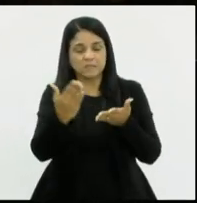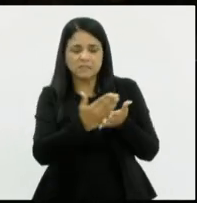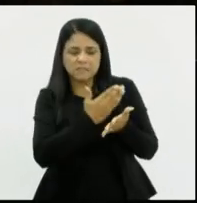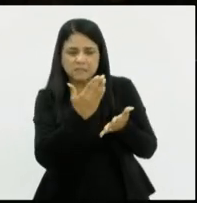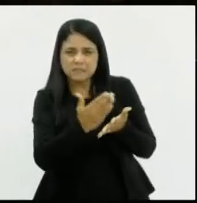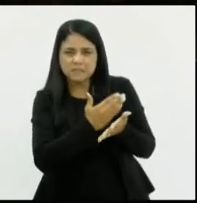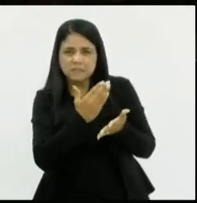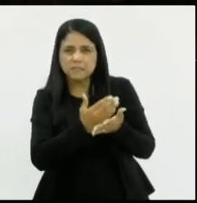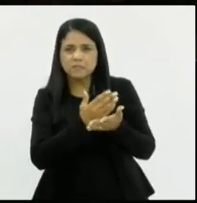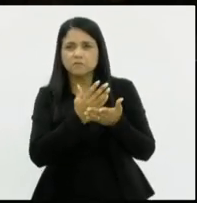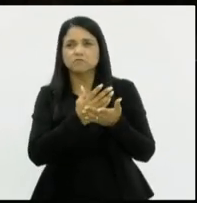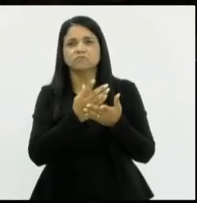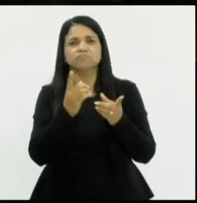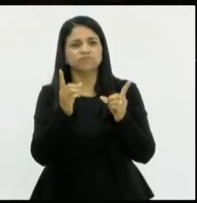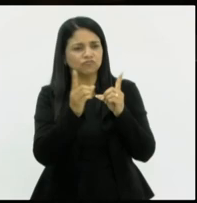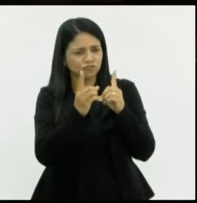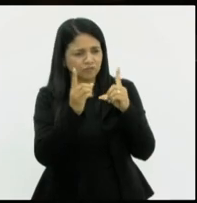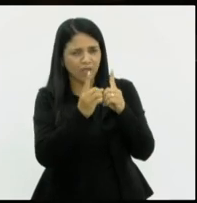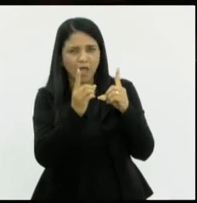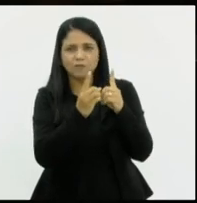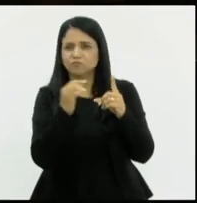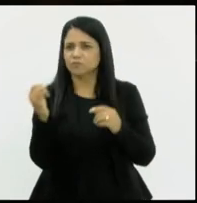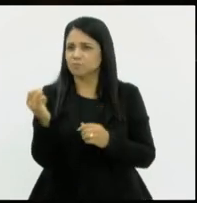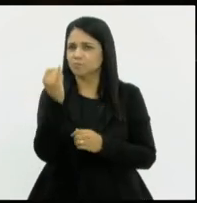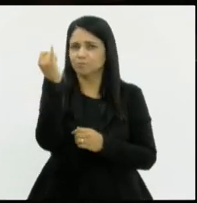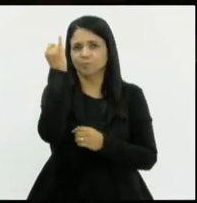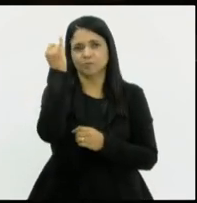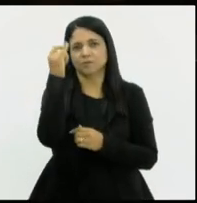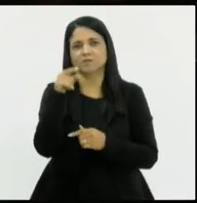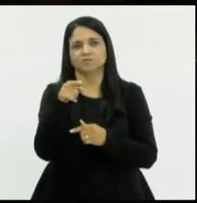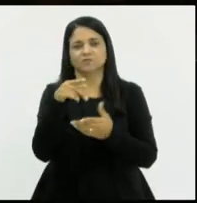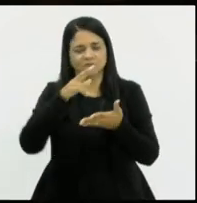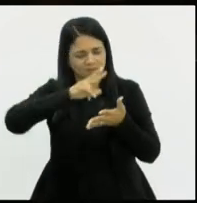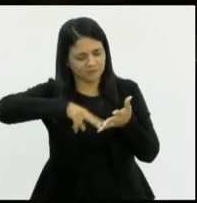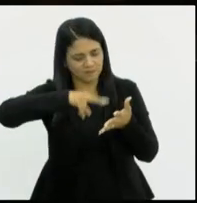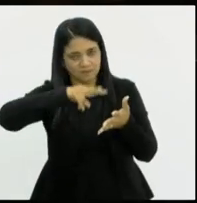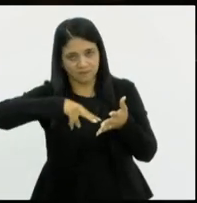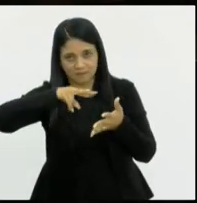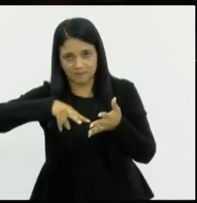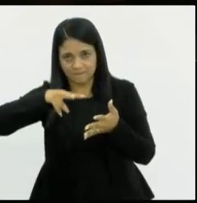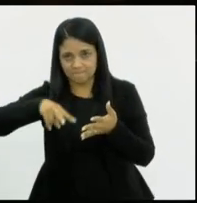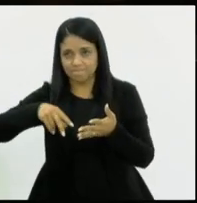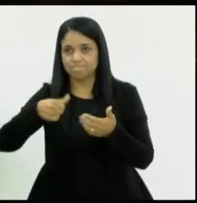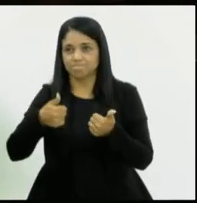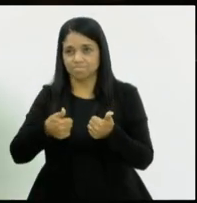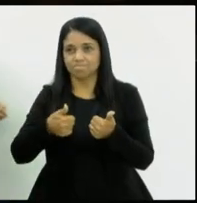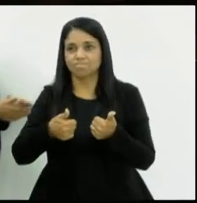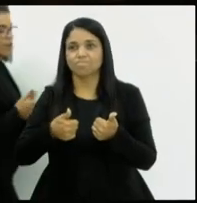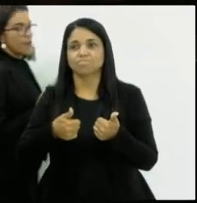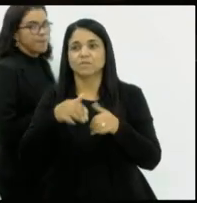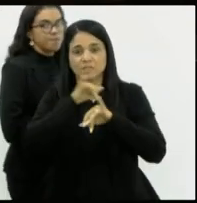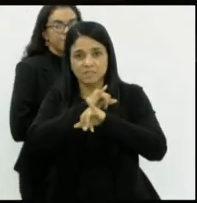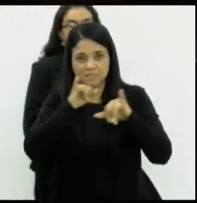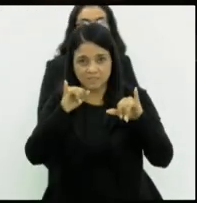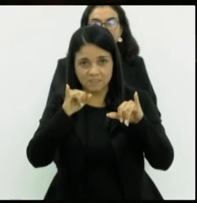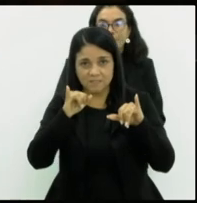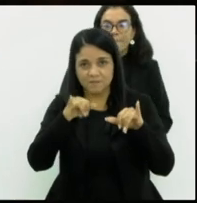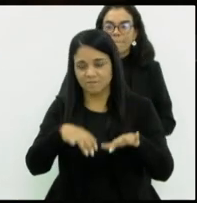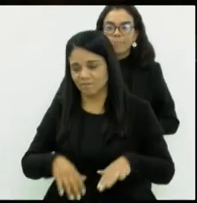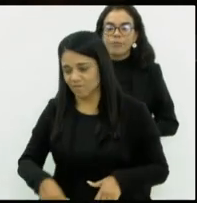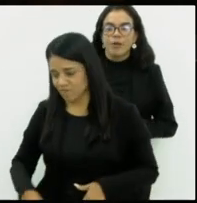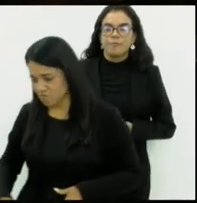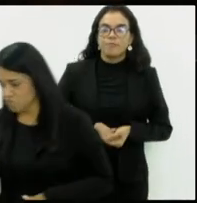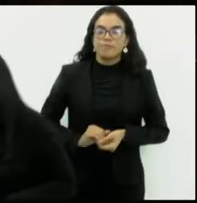ele está bem didático, e vai ser importante que vocês possam estar lendo. E dizer a vocês